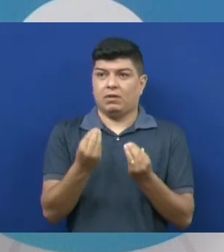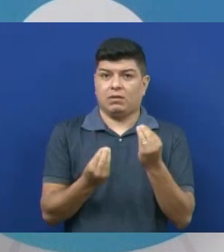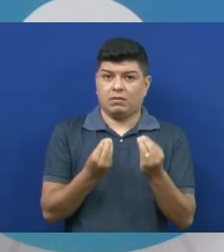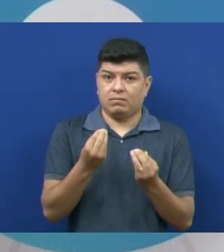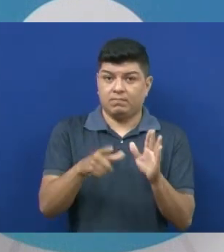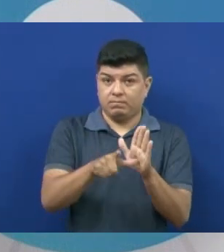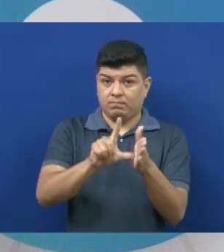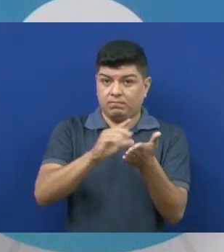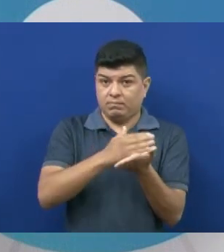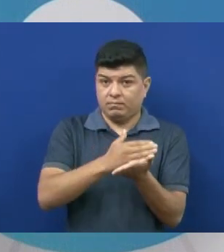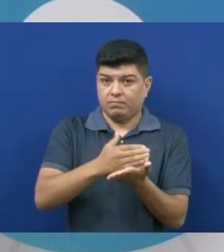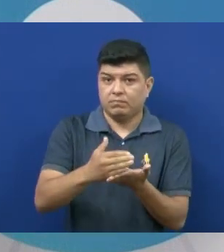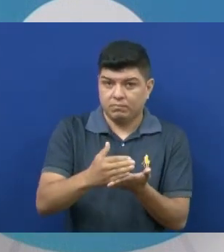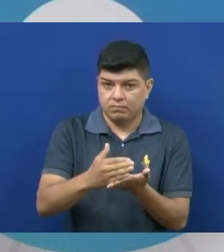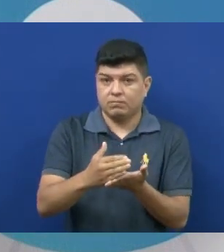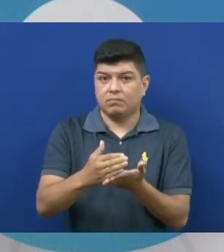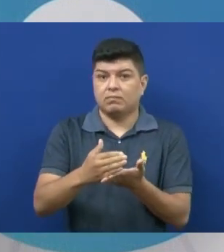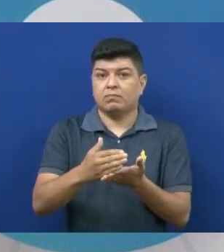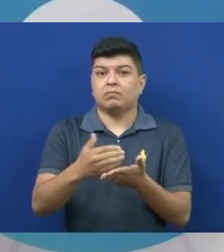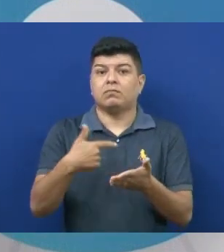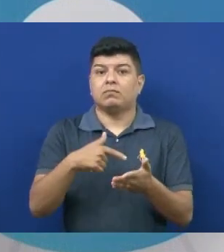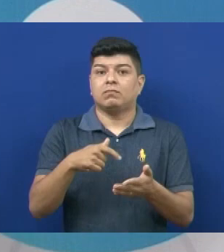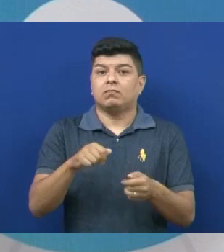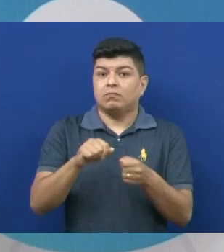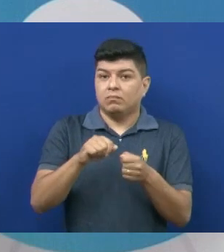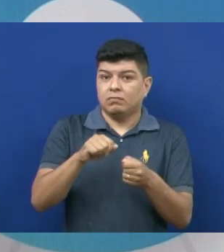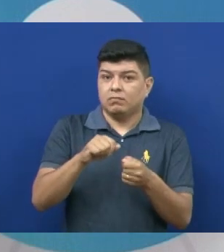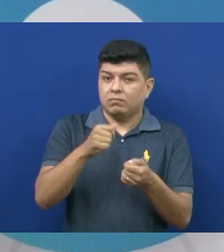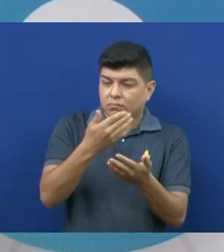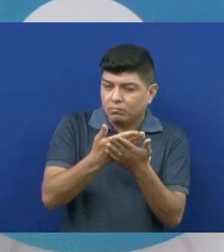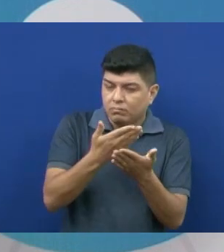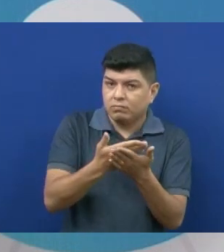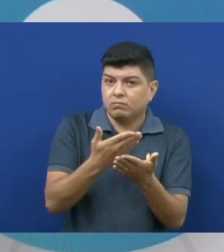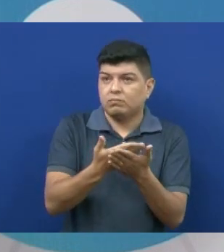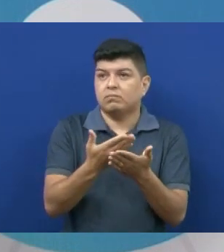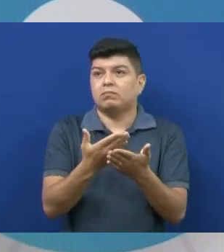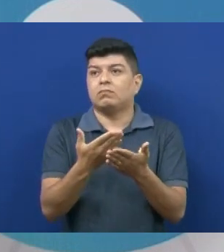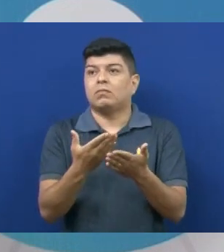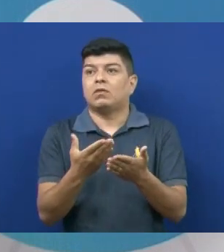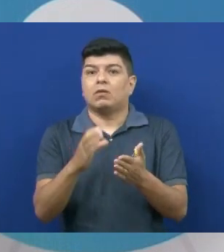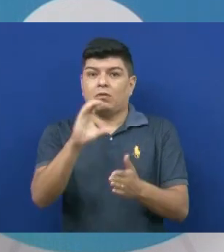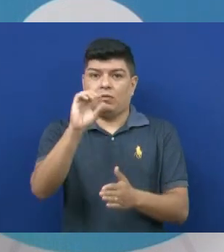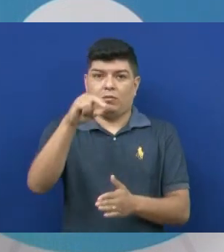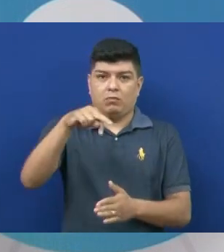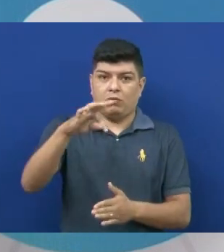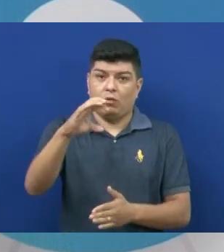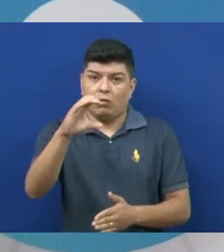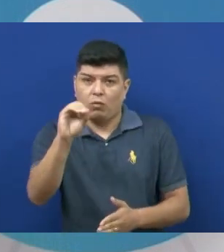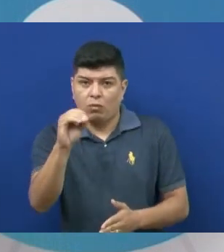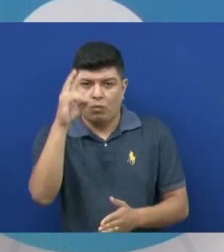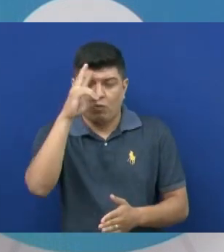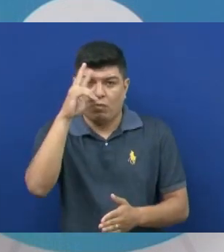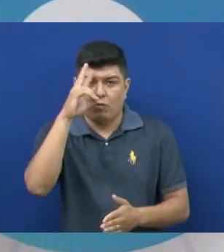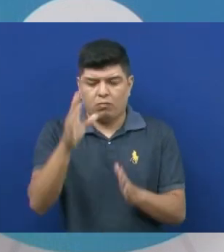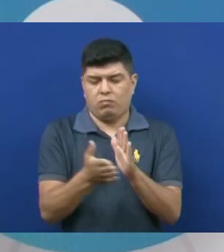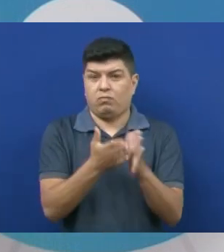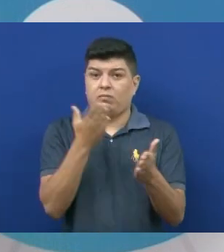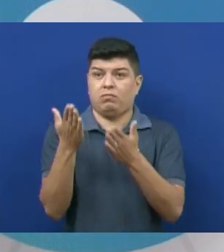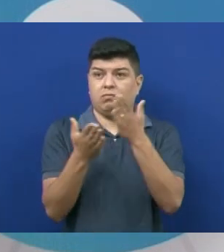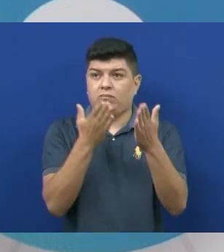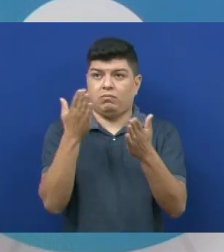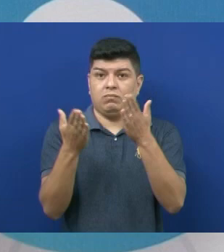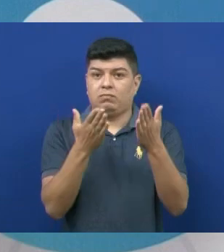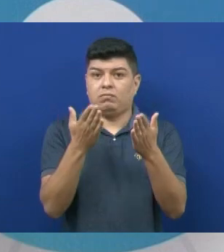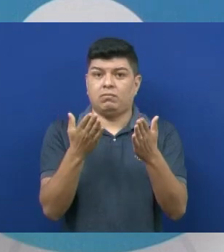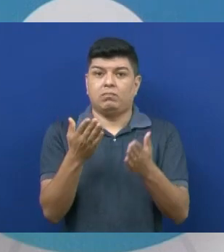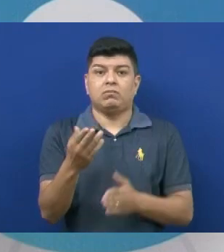Antes de nós iniciarmos, nós vamos trabalhar uma fábula, um conto maravilhoso de Charles Perrault, que trata da história